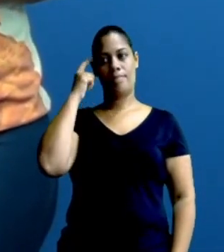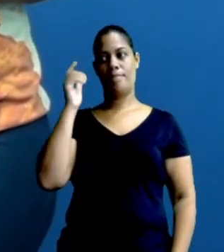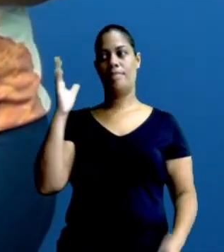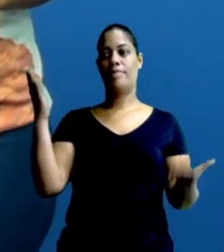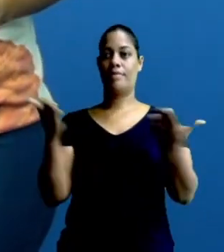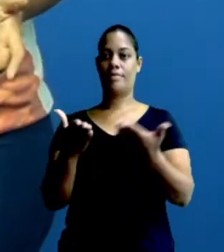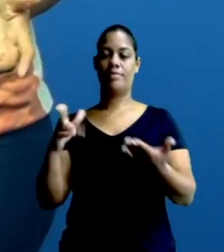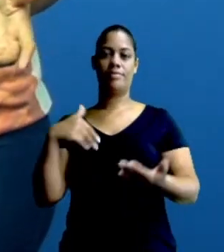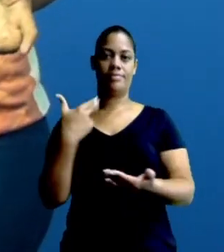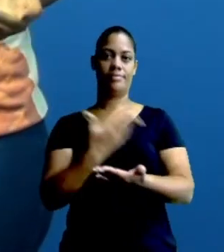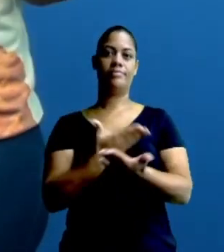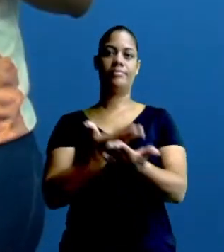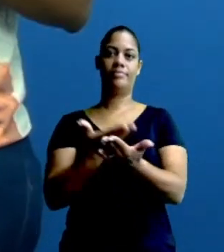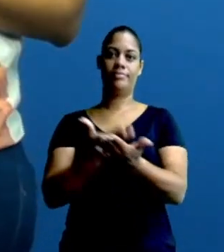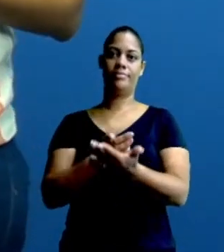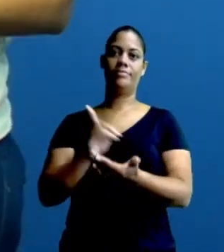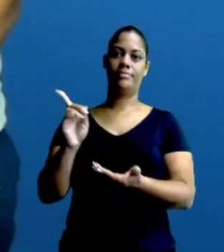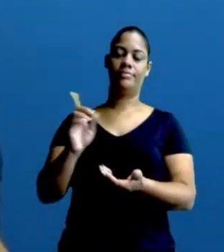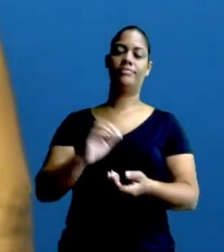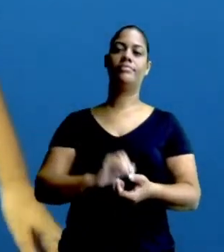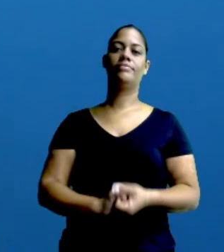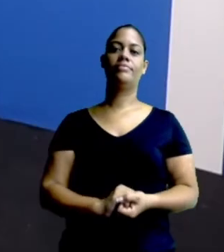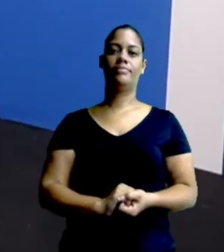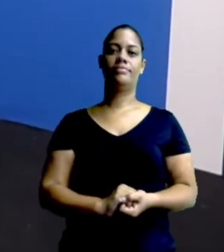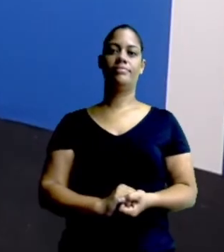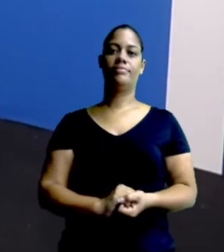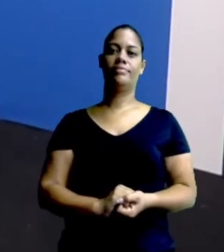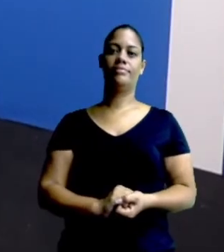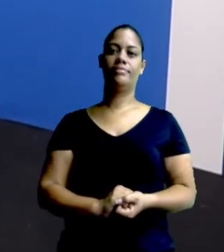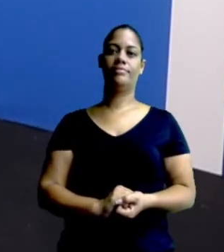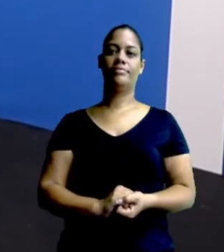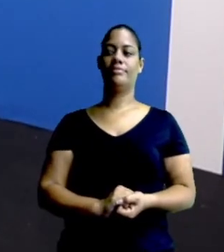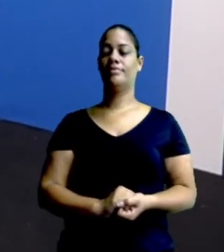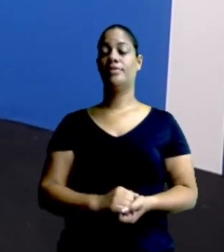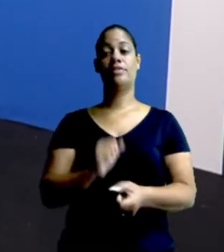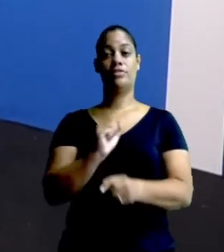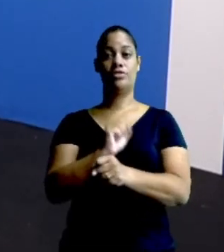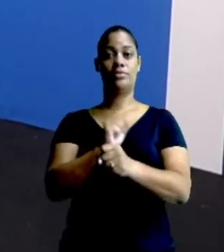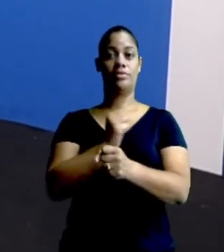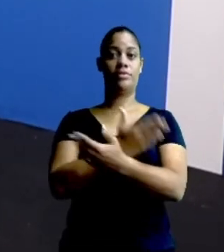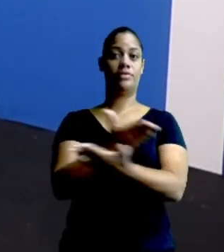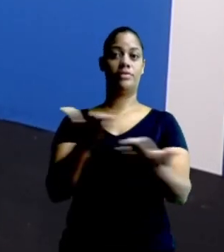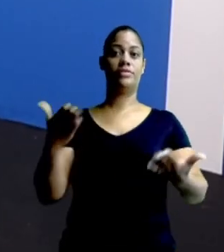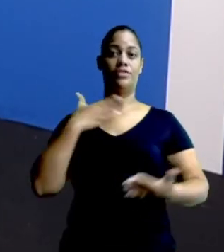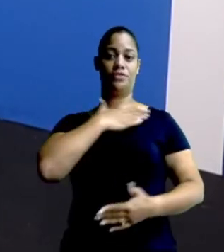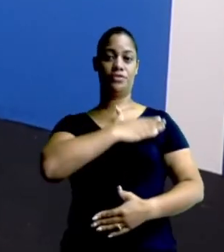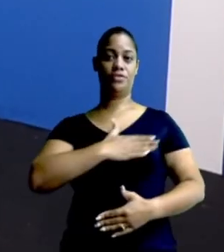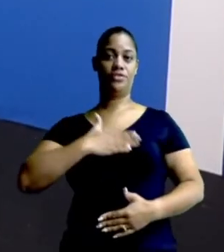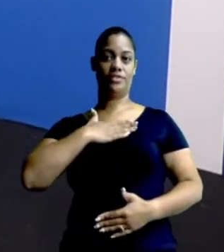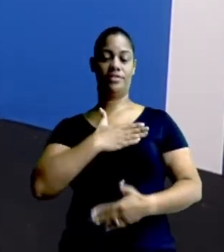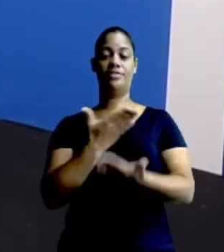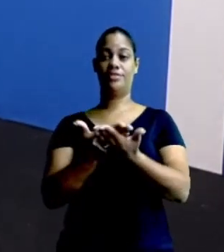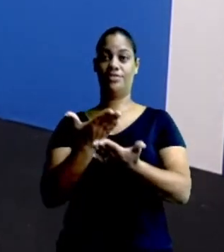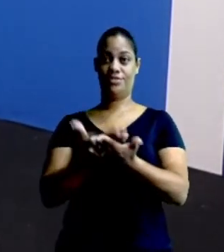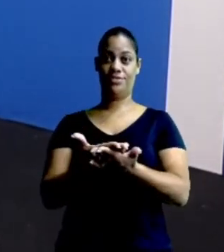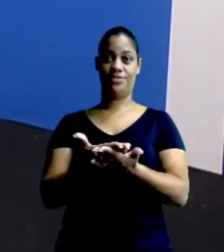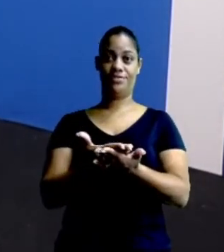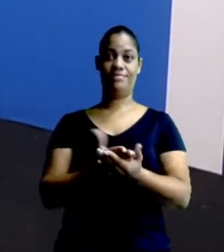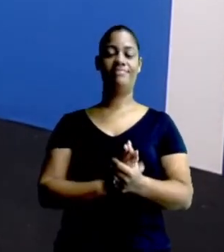Bom, gente, essas são as nossas referências. Eu espero que vocês tenham gostado da nossa aula de